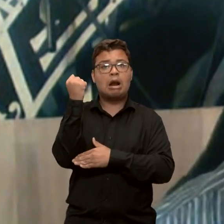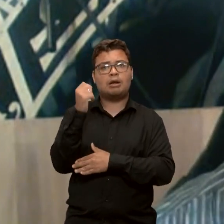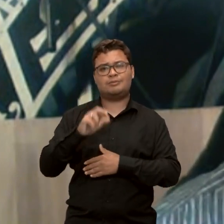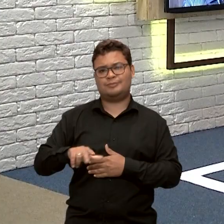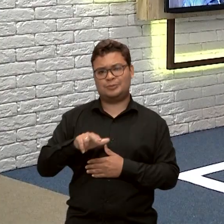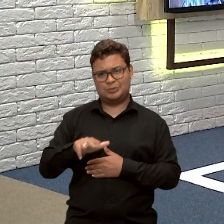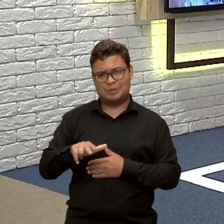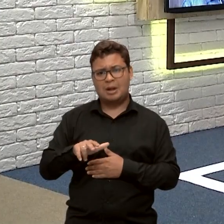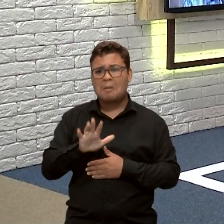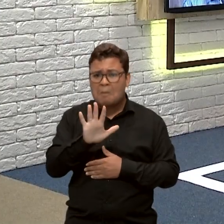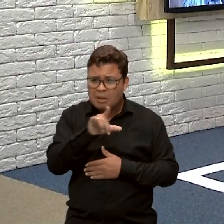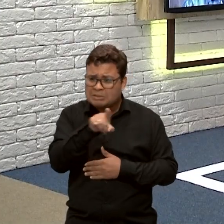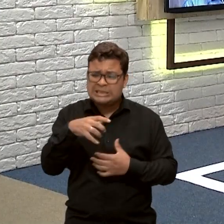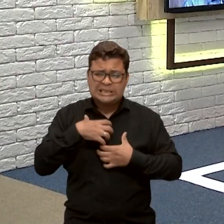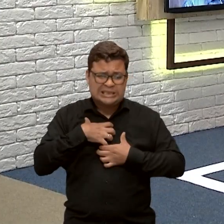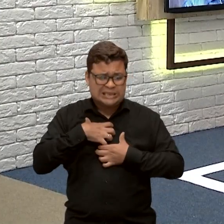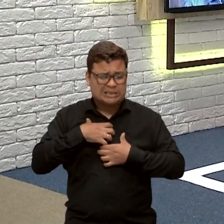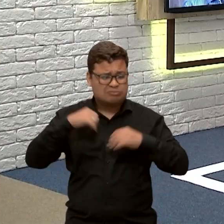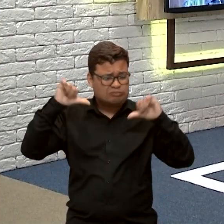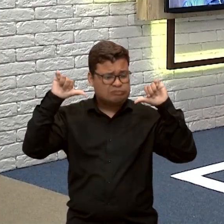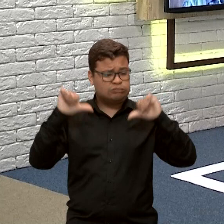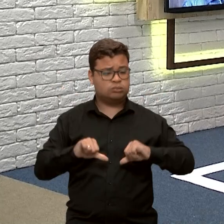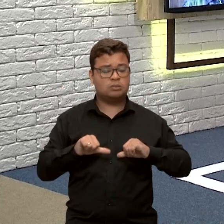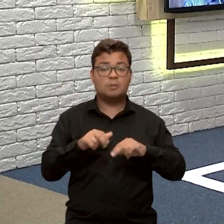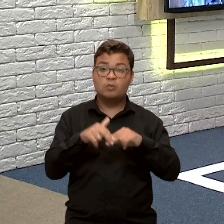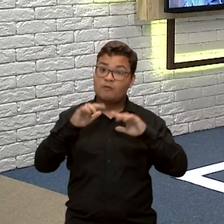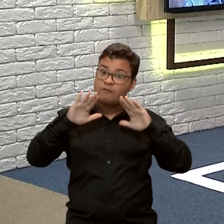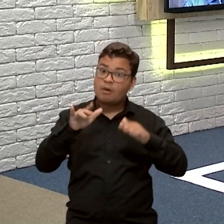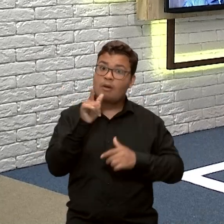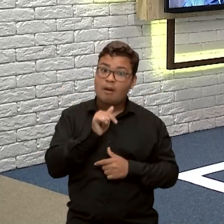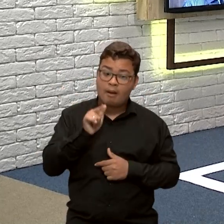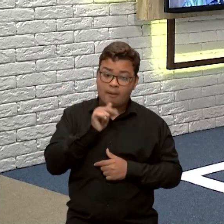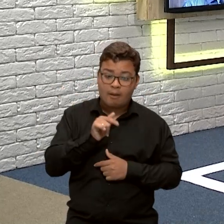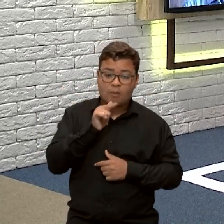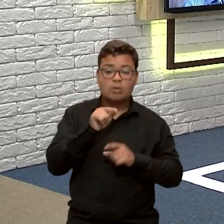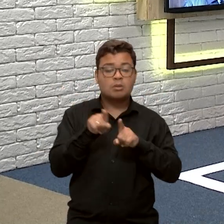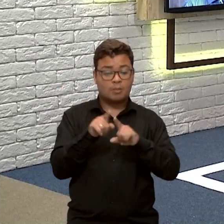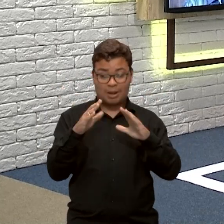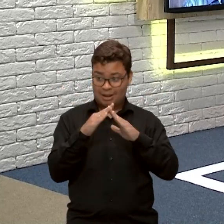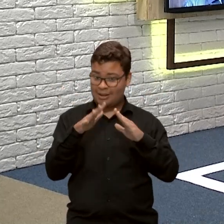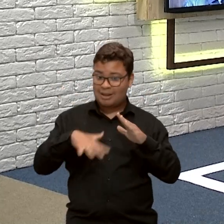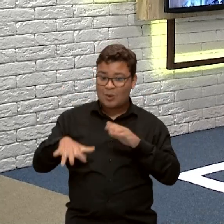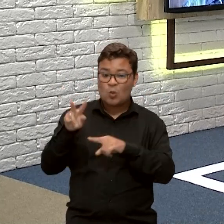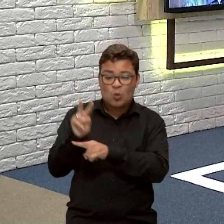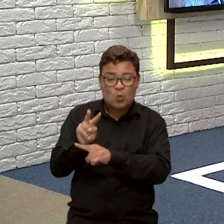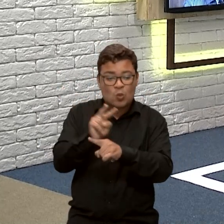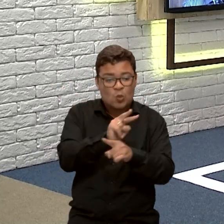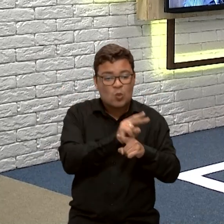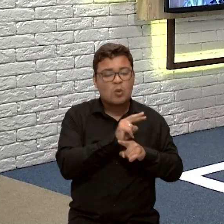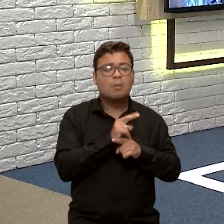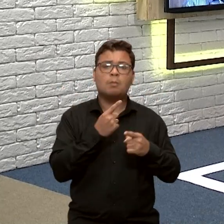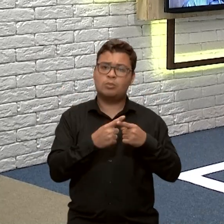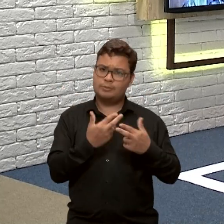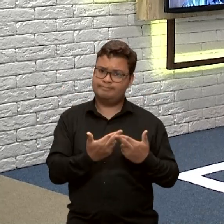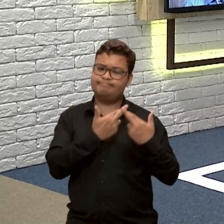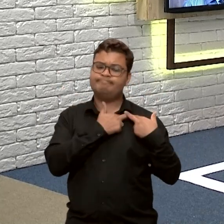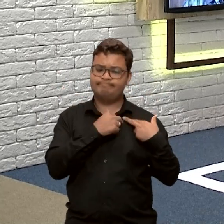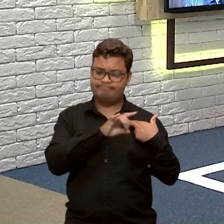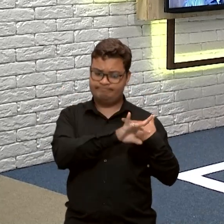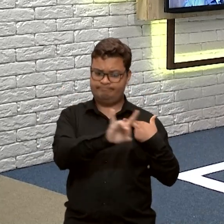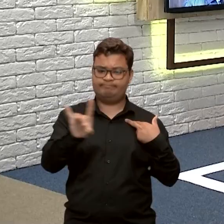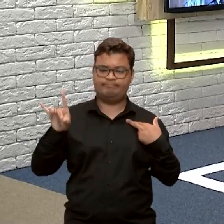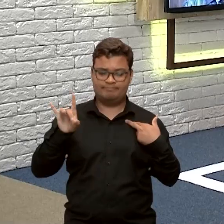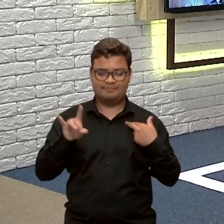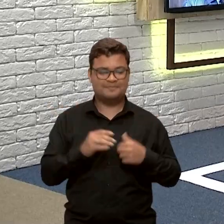uma mensagem. Dengue não é uma doença benigna, gente. Dengue mata, mesmo que você